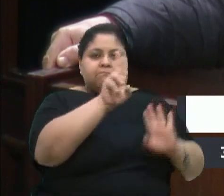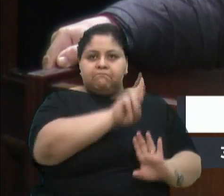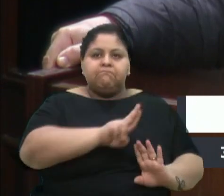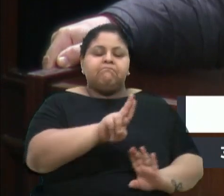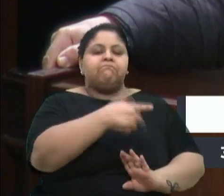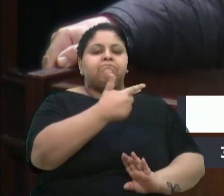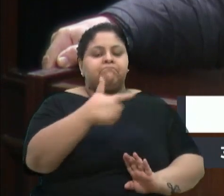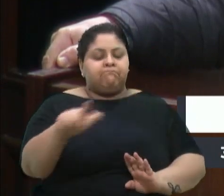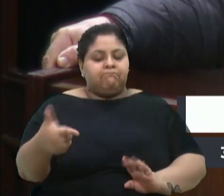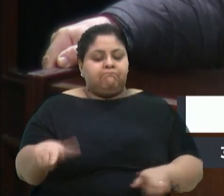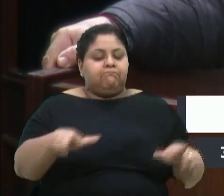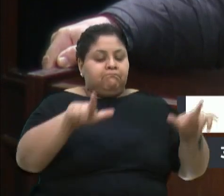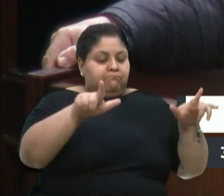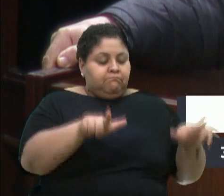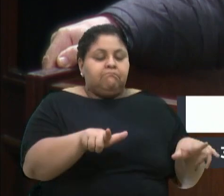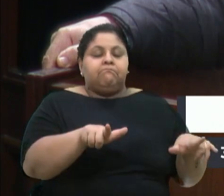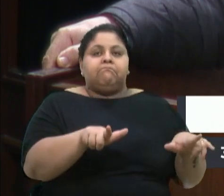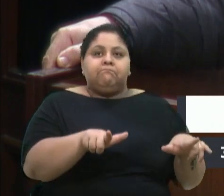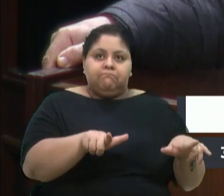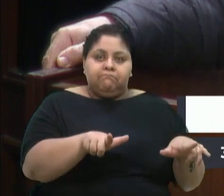novamente esse espaço,